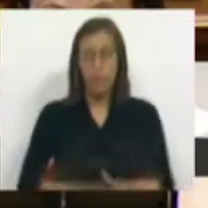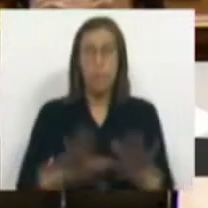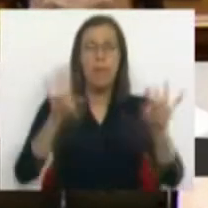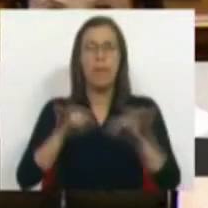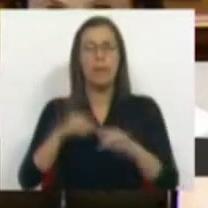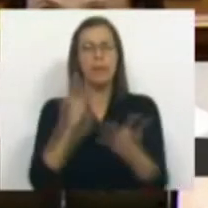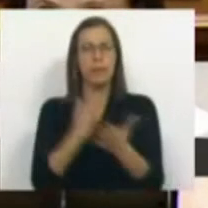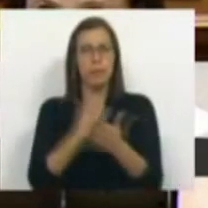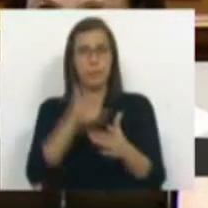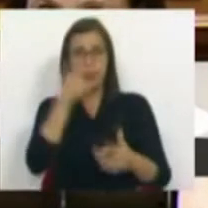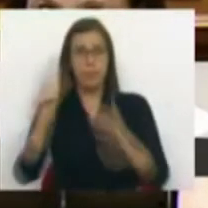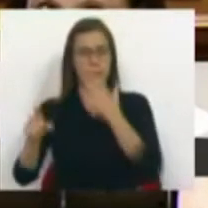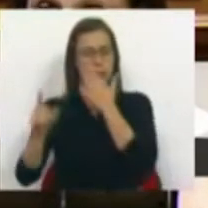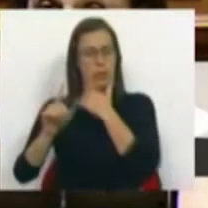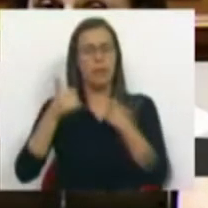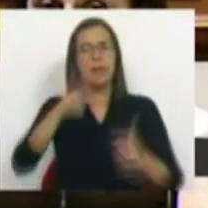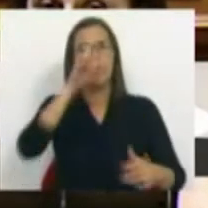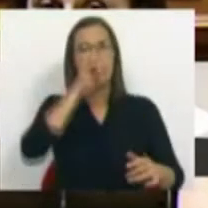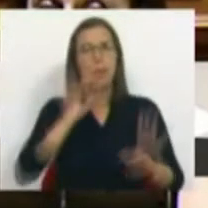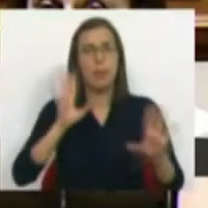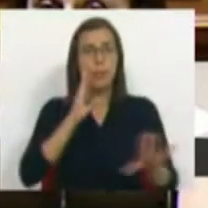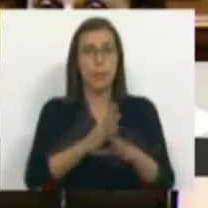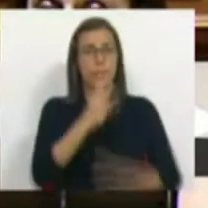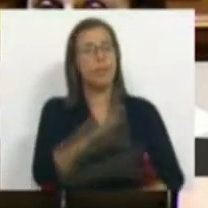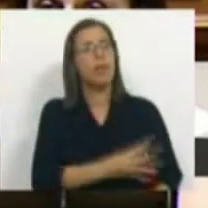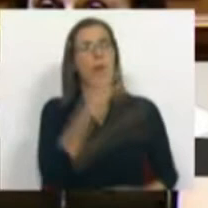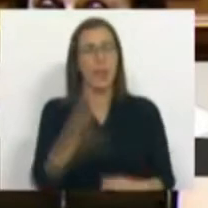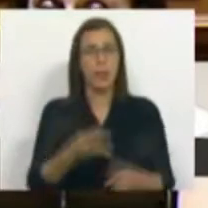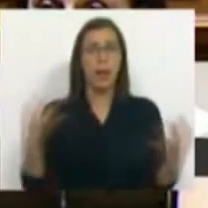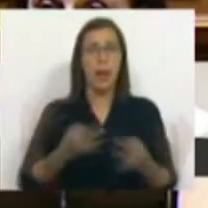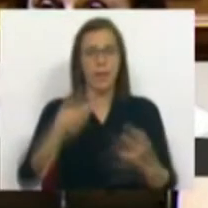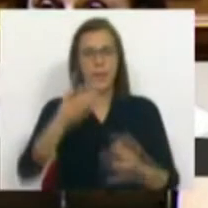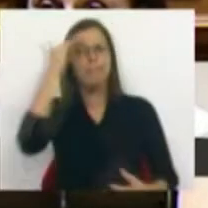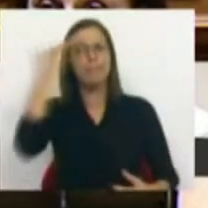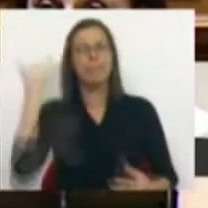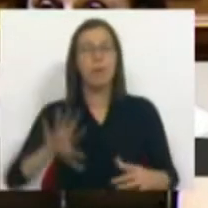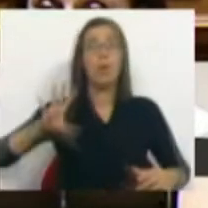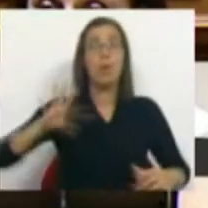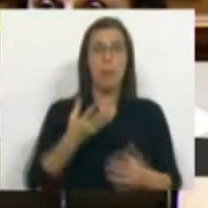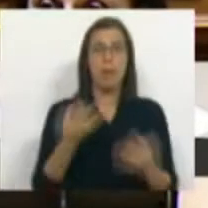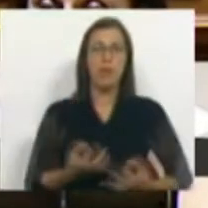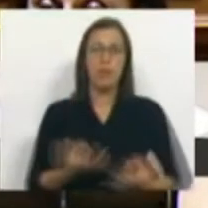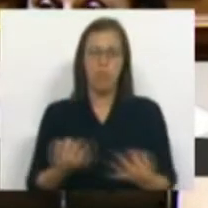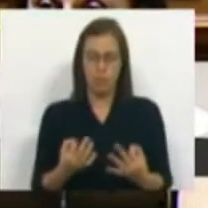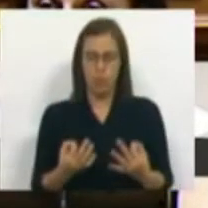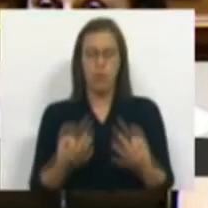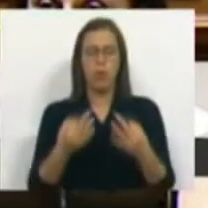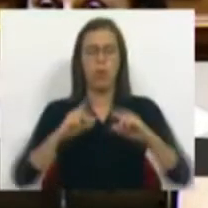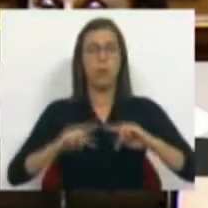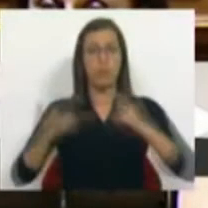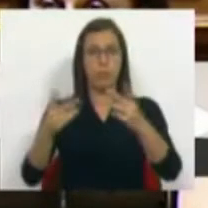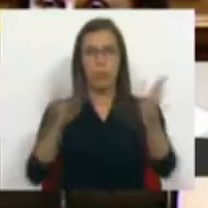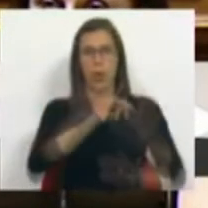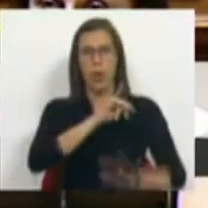esta escola não foi abandonada. Importa recordar, nos últimos 4 anos, apesar das dificuldades que o país atravessou, houve a transferência de